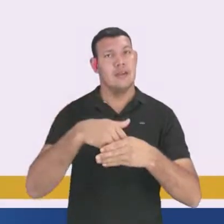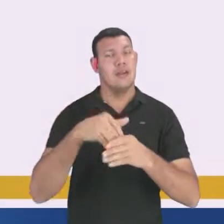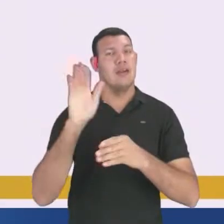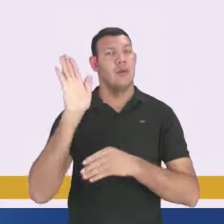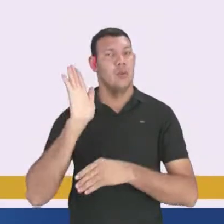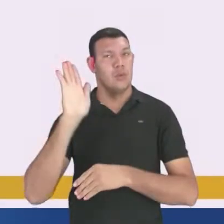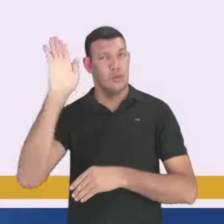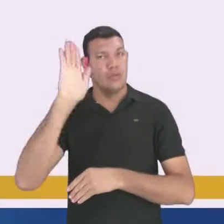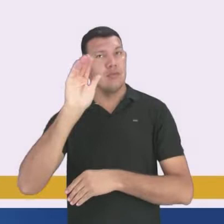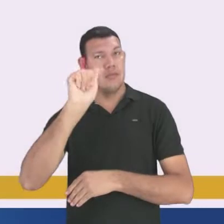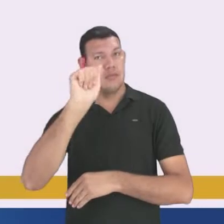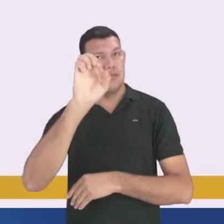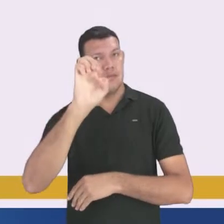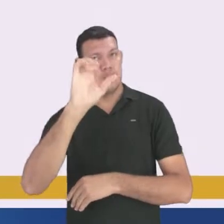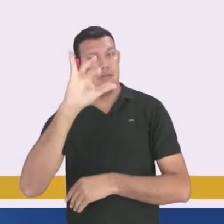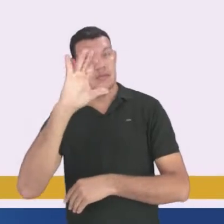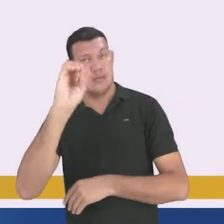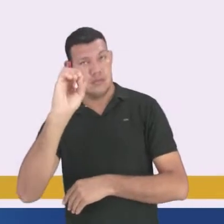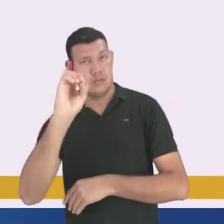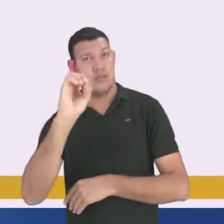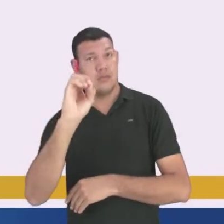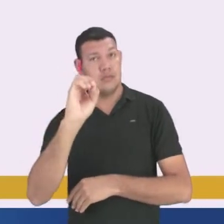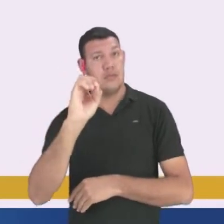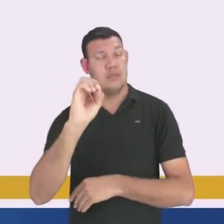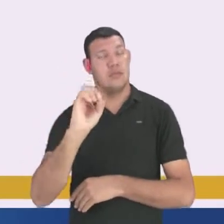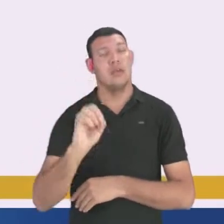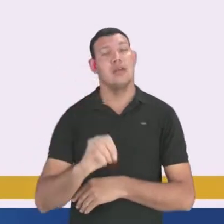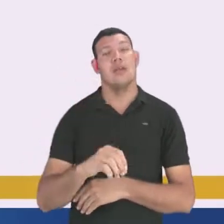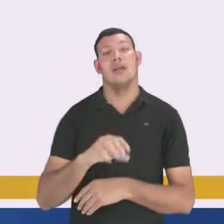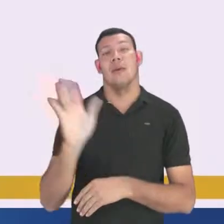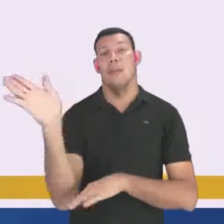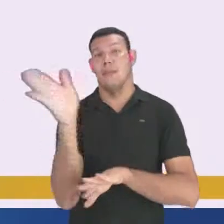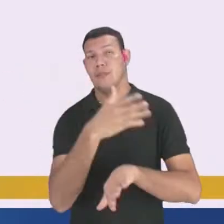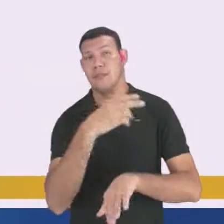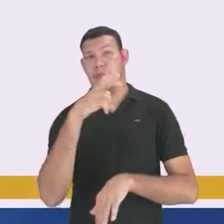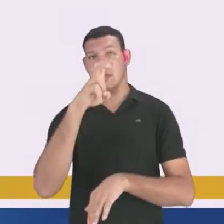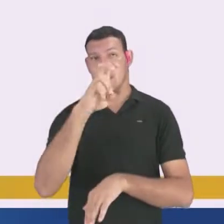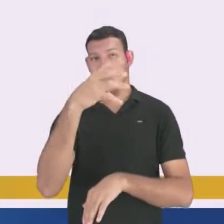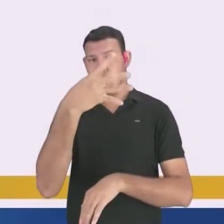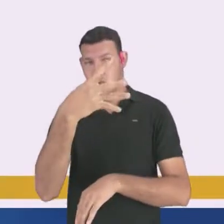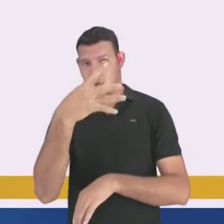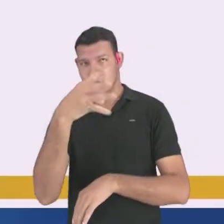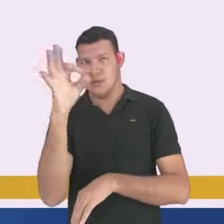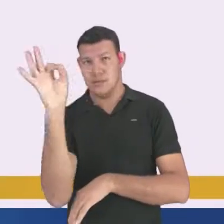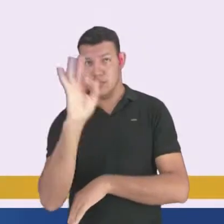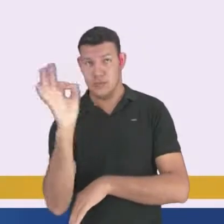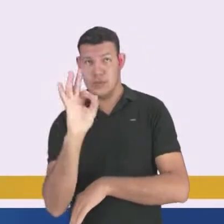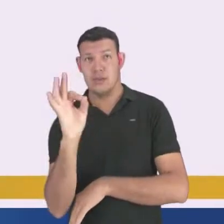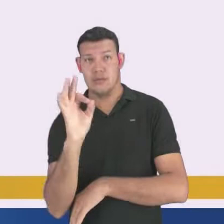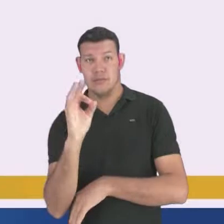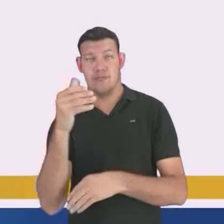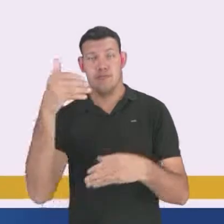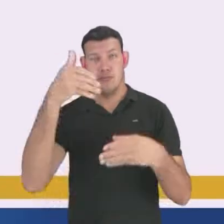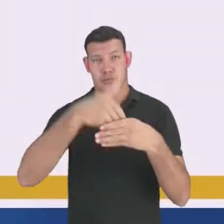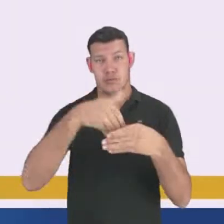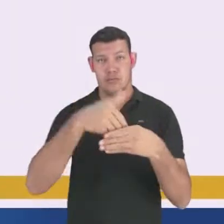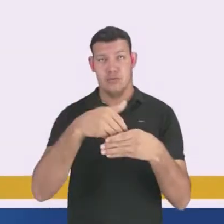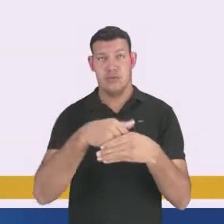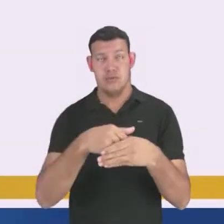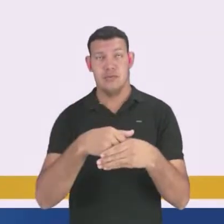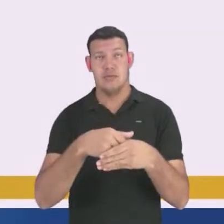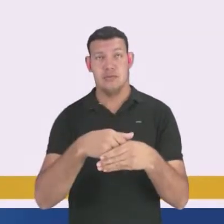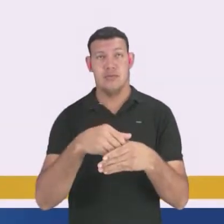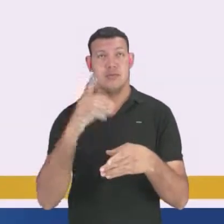o candidato tucano. Já 54% das pessoas que tinham apenas ensino fundamental votariam na candidata